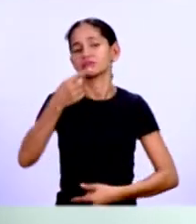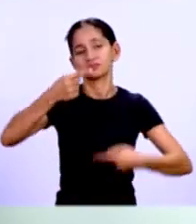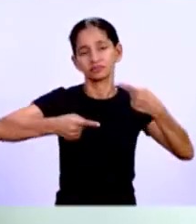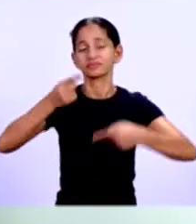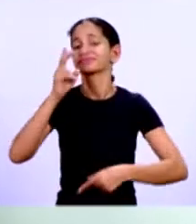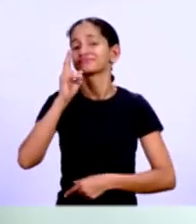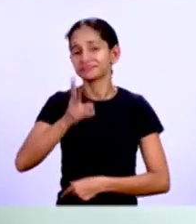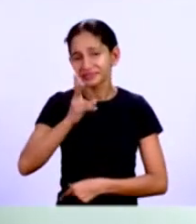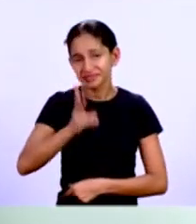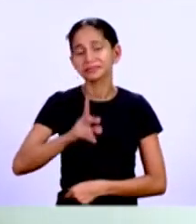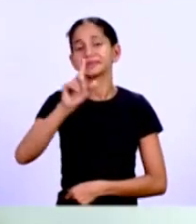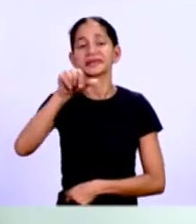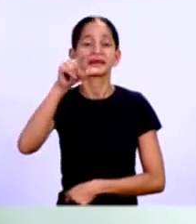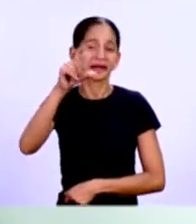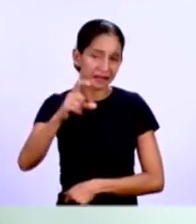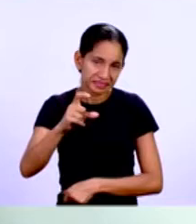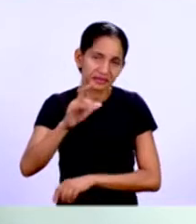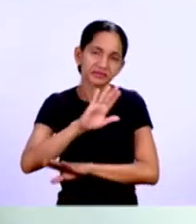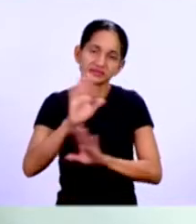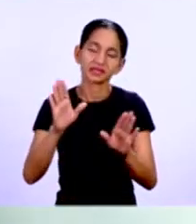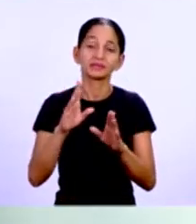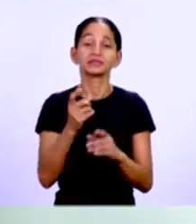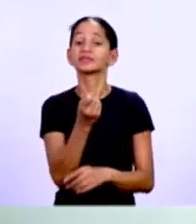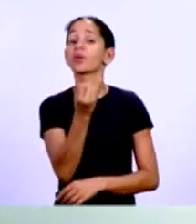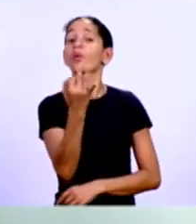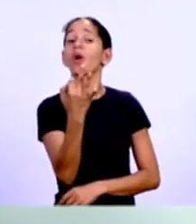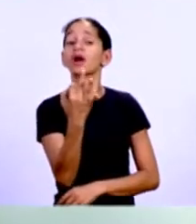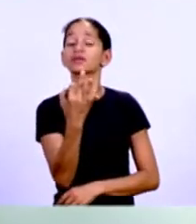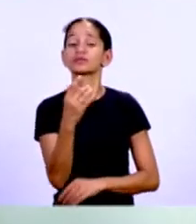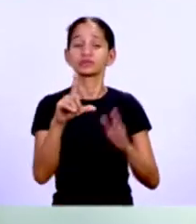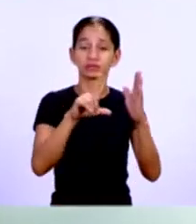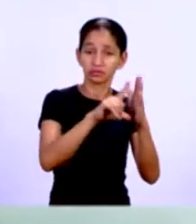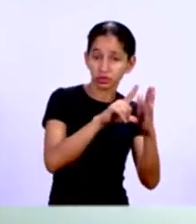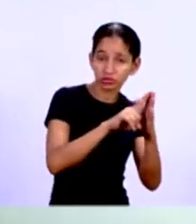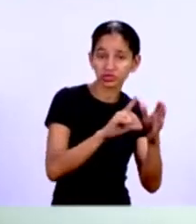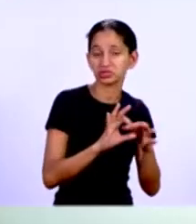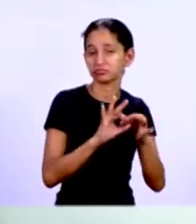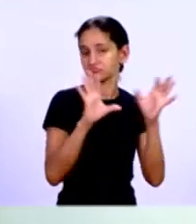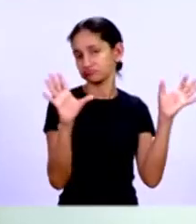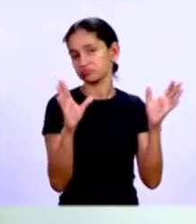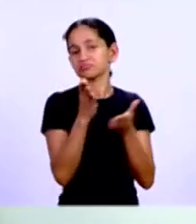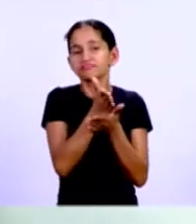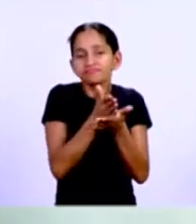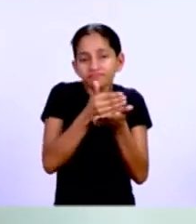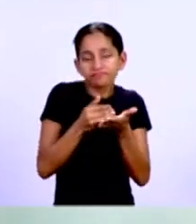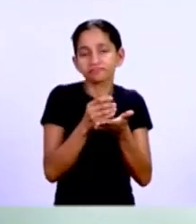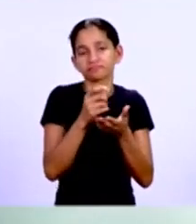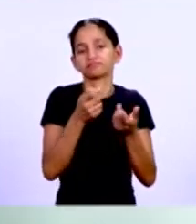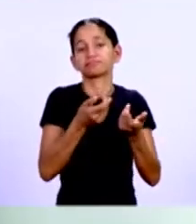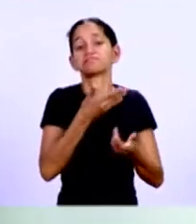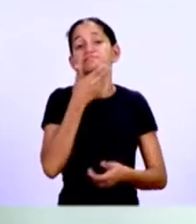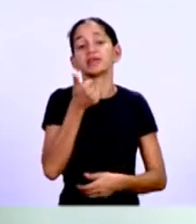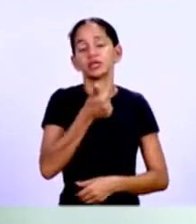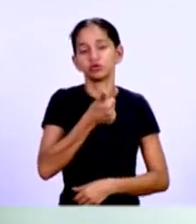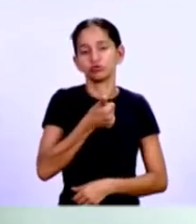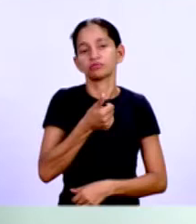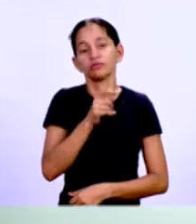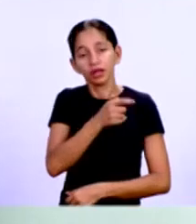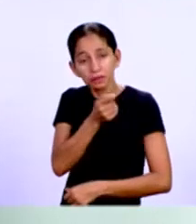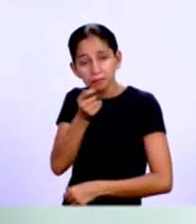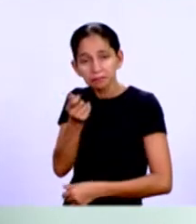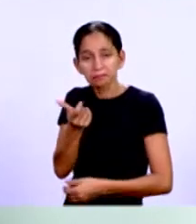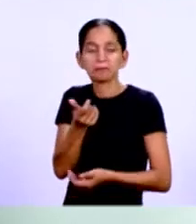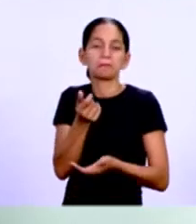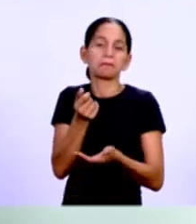cartão de crédito, e isso tem um custo. Tanto o lojista abre mão de parte do seu lucro, porque ele paga para a empresa do cartão,